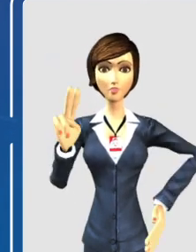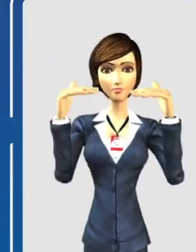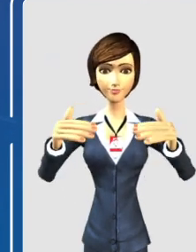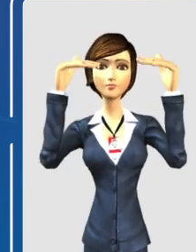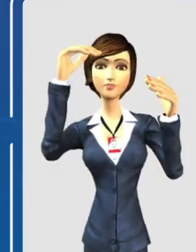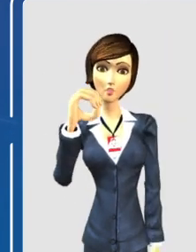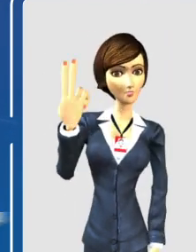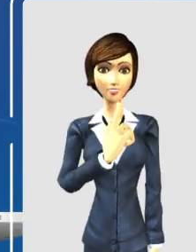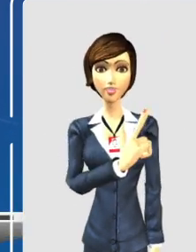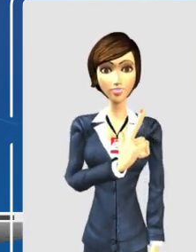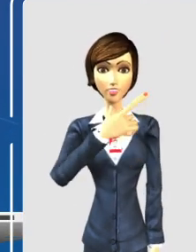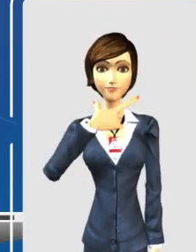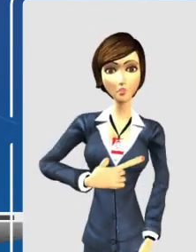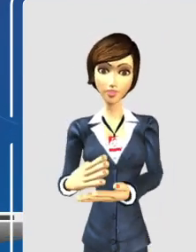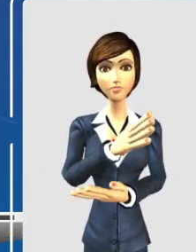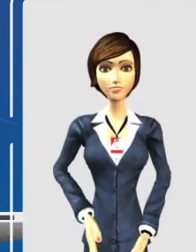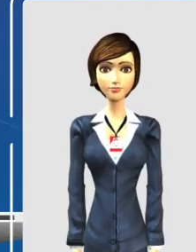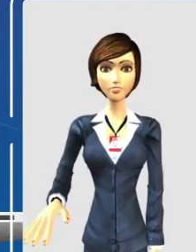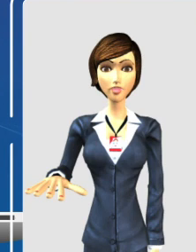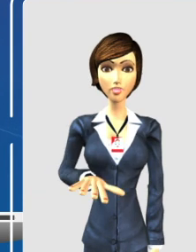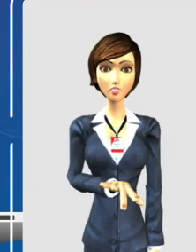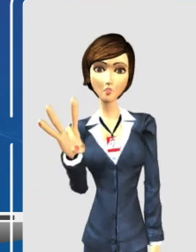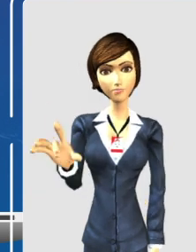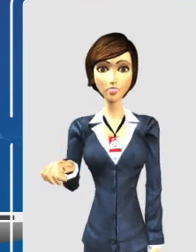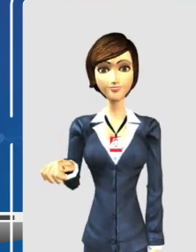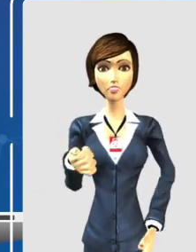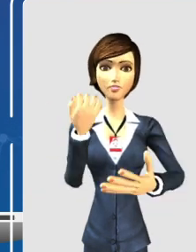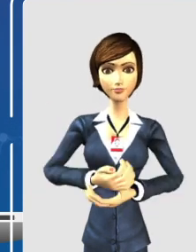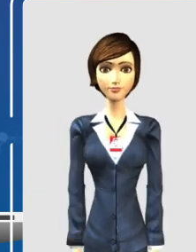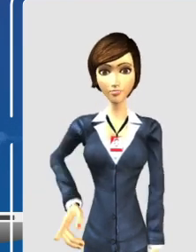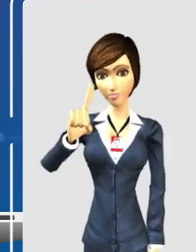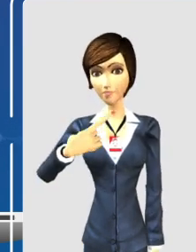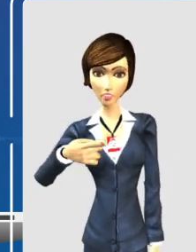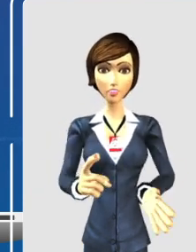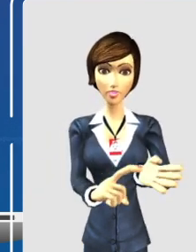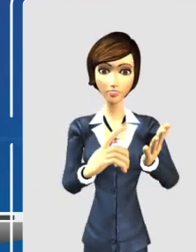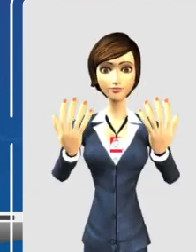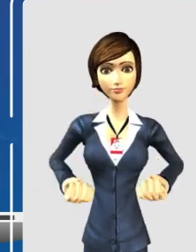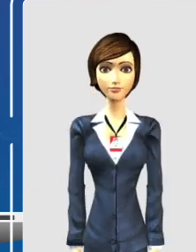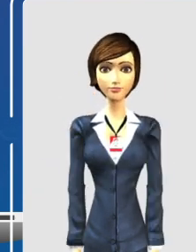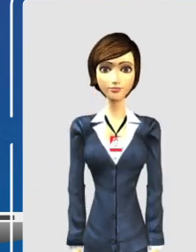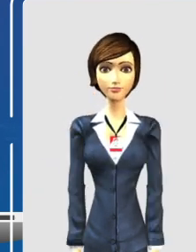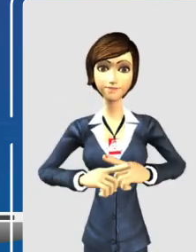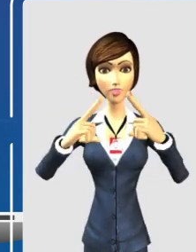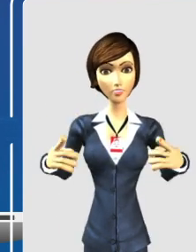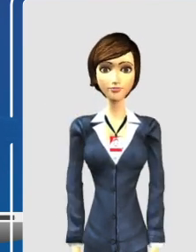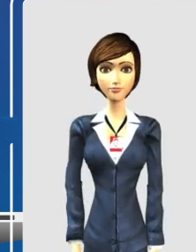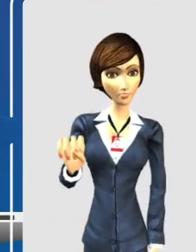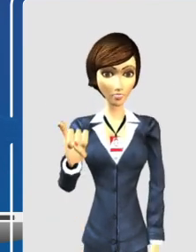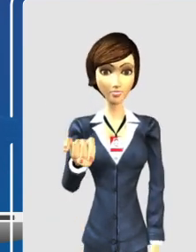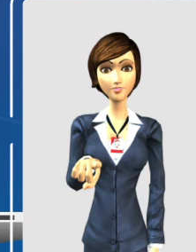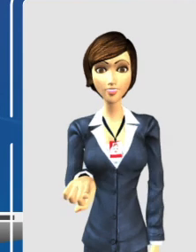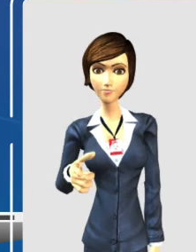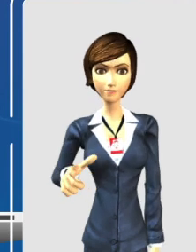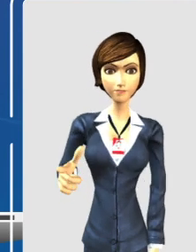usuário Master ou tem perfil de aprovação, é só digitar a chave de segurança e clicar em Confirmar. Agora, se